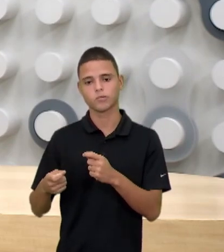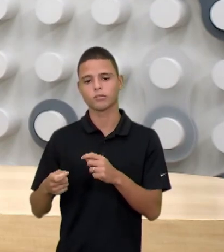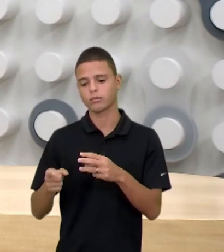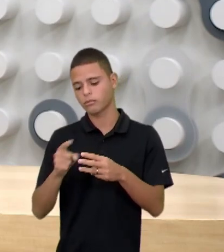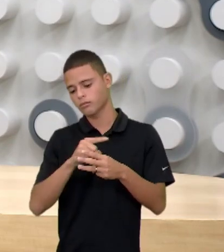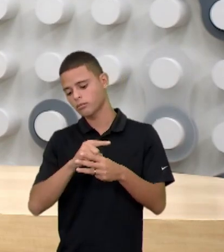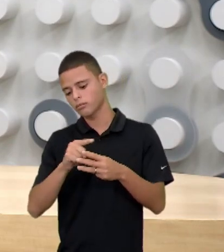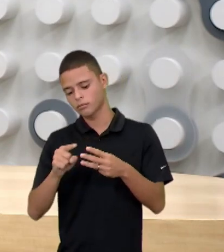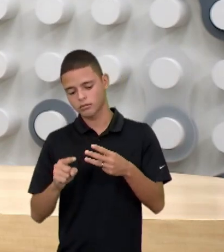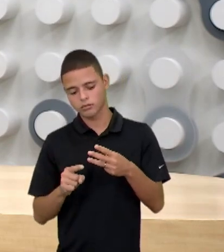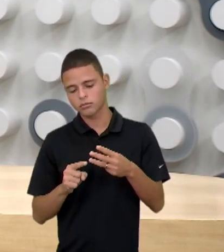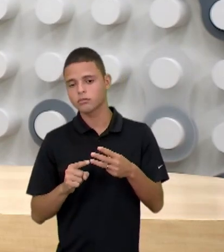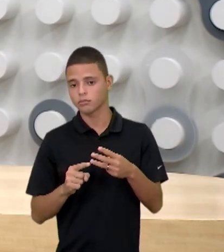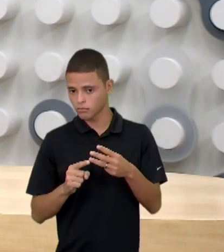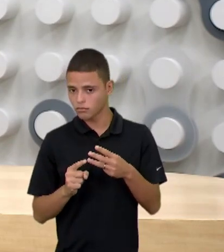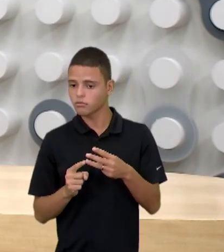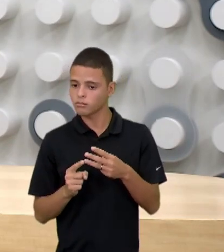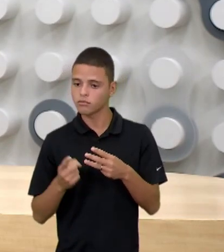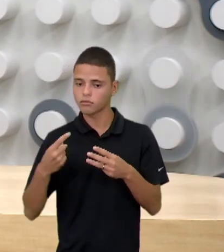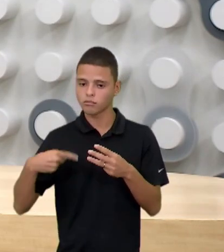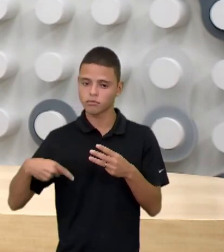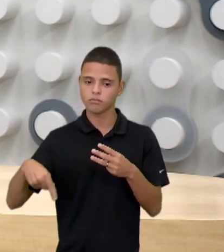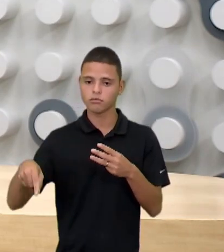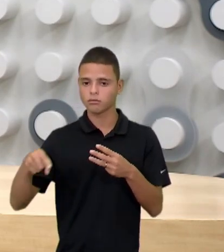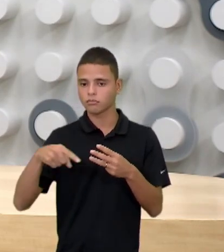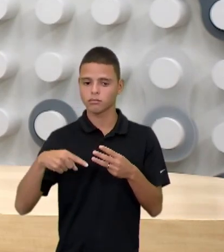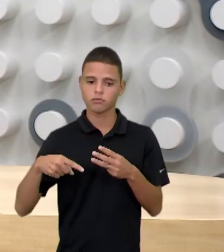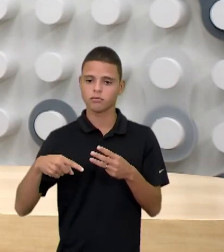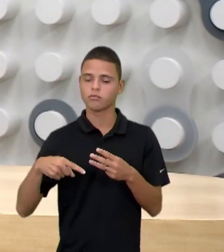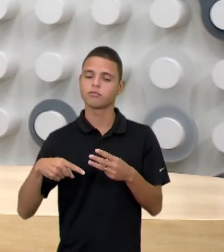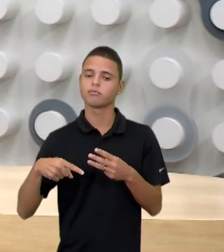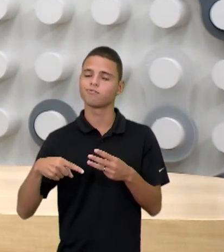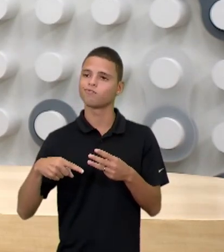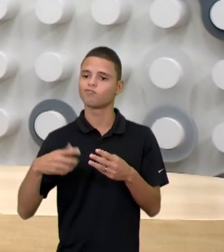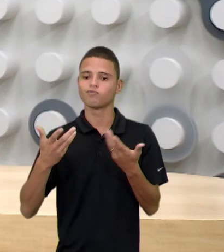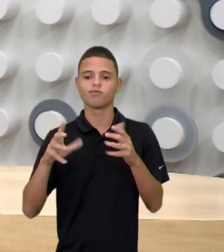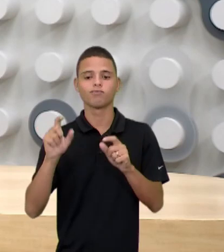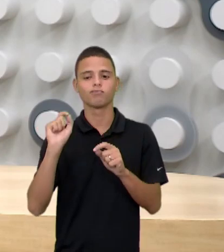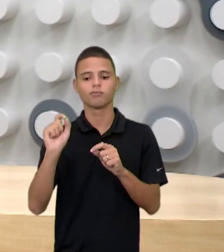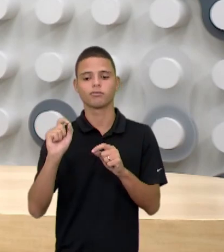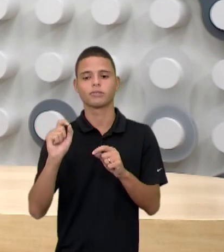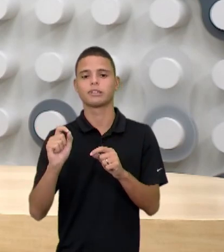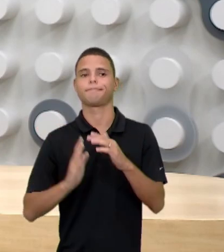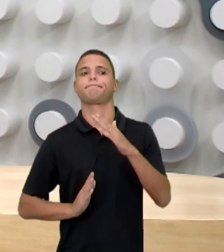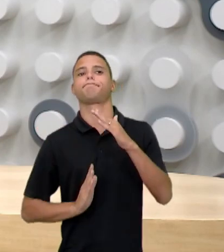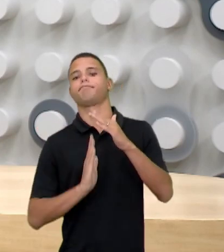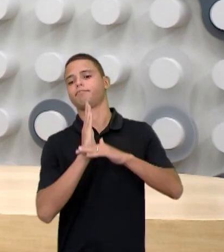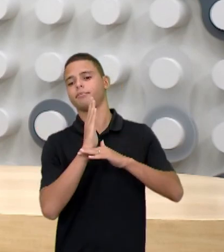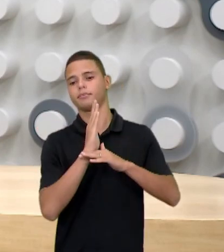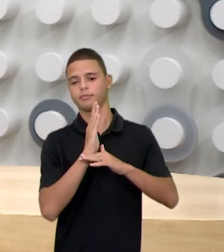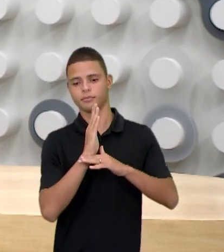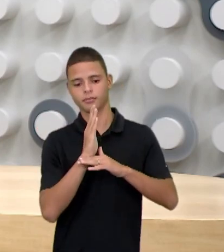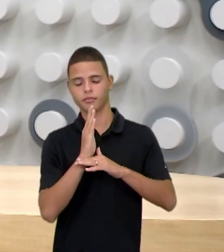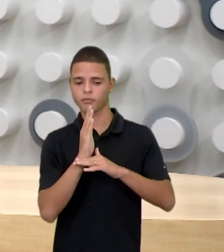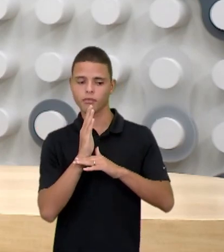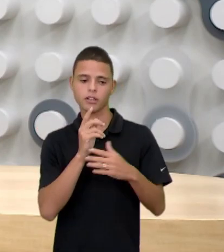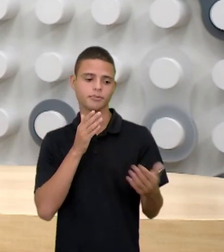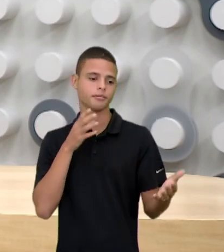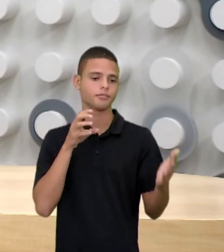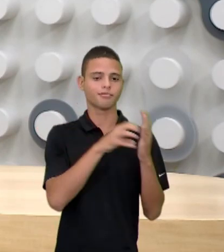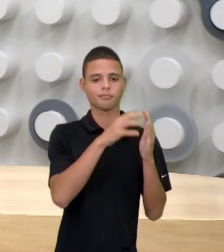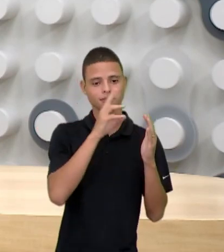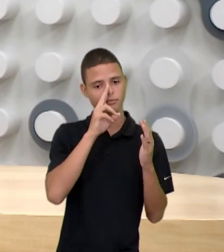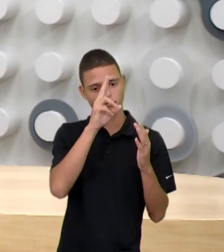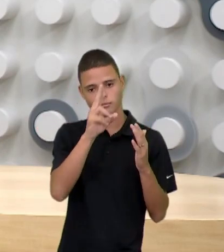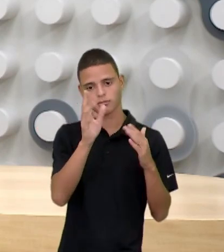economia, né? Nós estamos sendo contrários ao excesso do que se tira da natureza, né, e